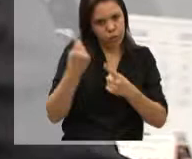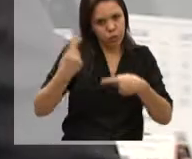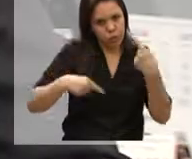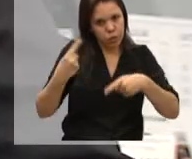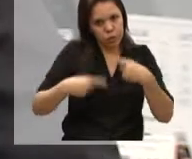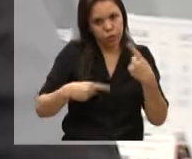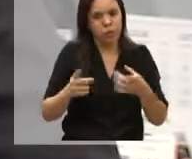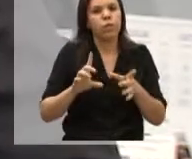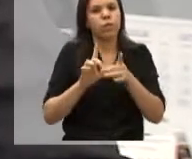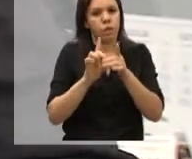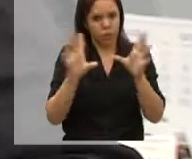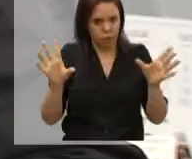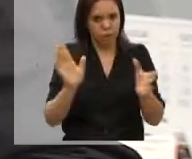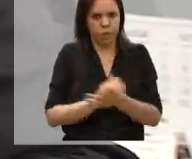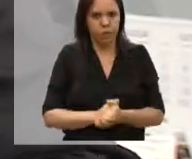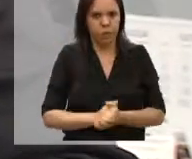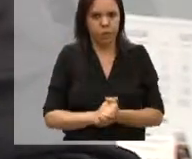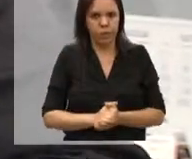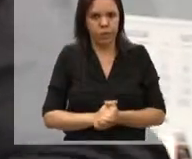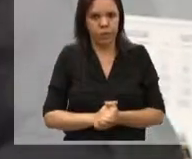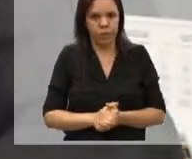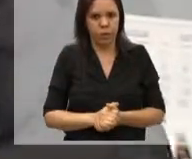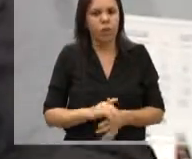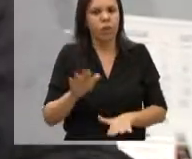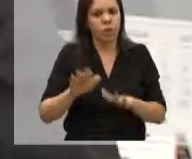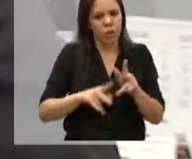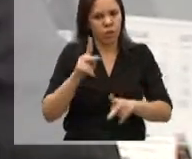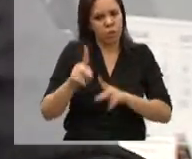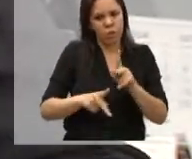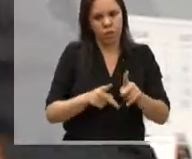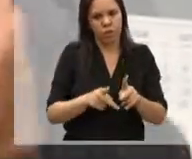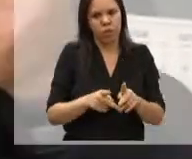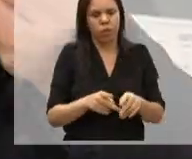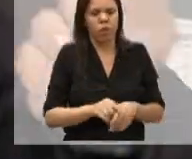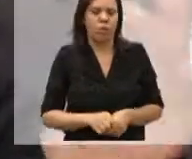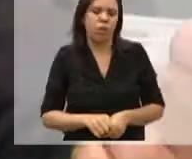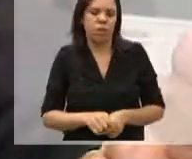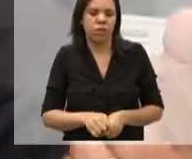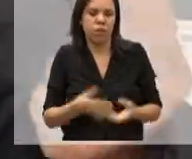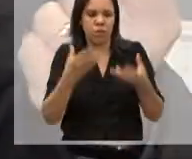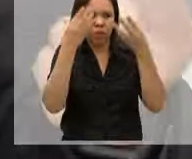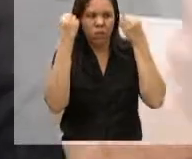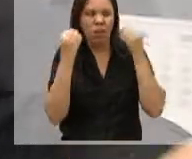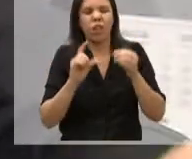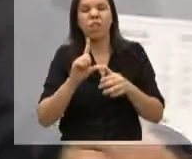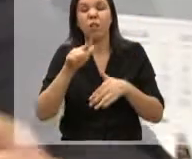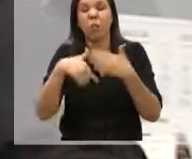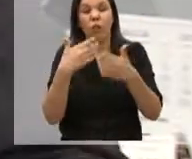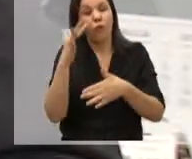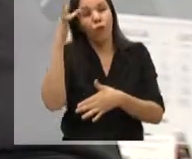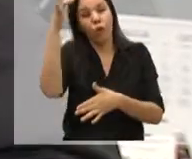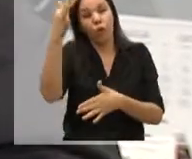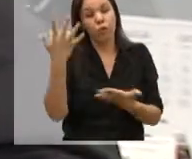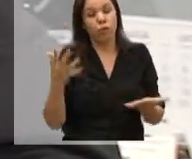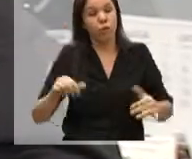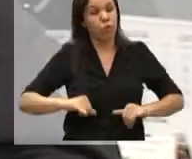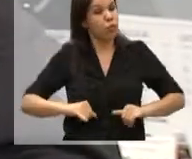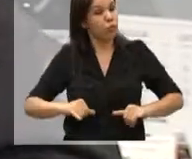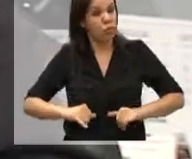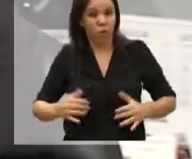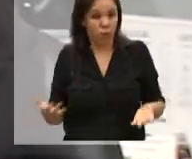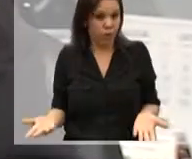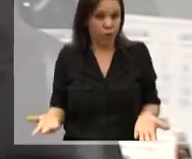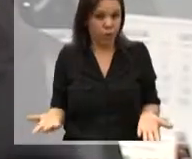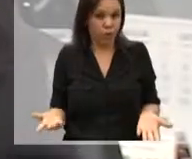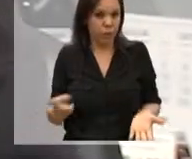que interfere na democracia. Porque muitas vezes as pessoas deixam de lado e lá na frente vai pagar um preço muito alto.